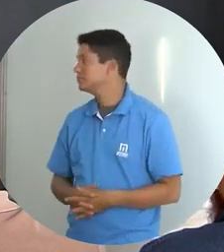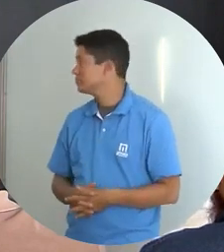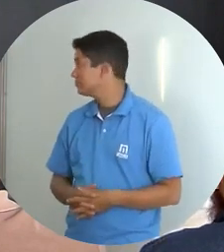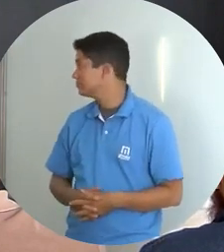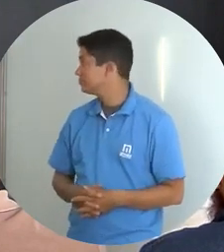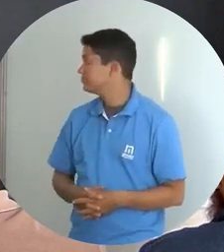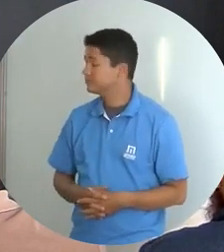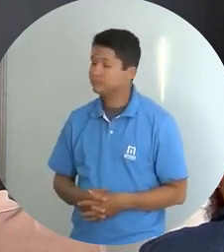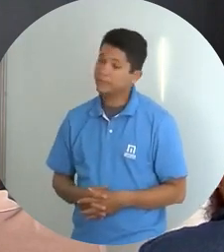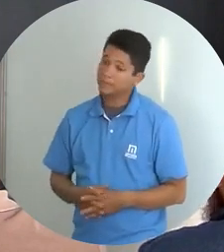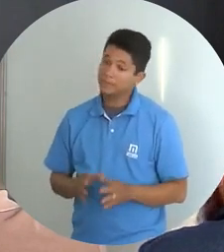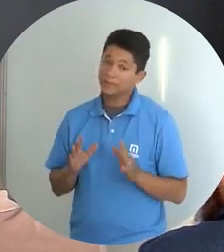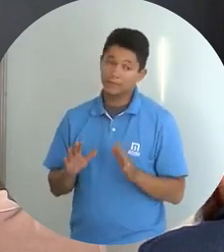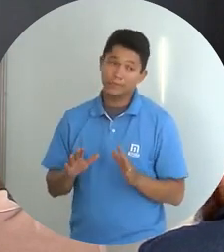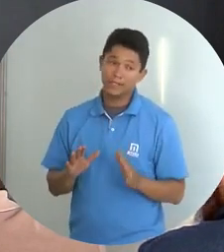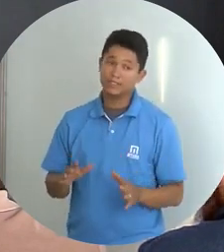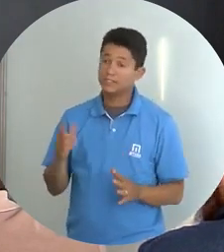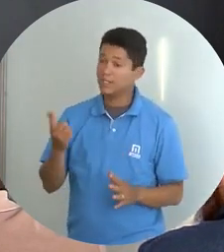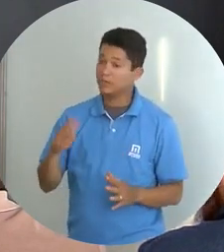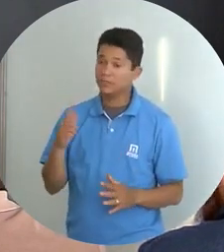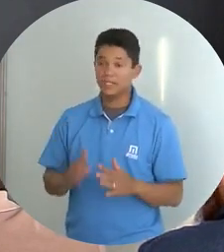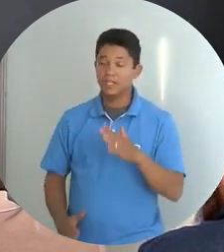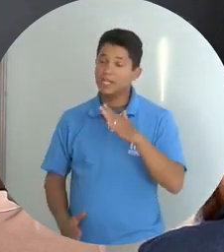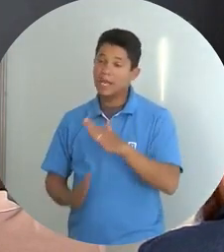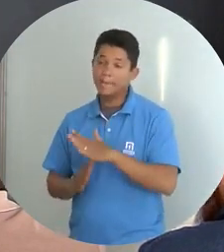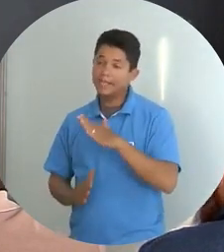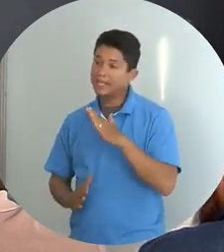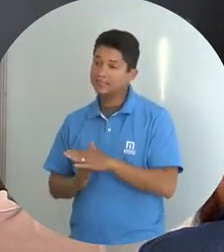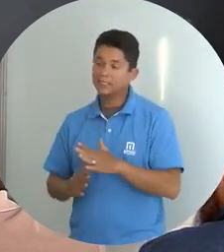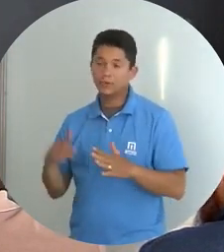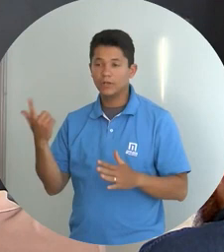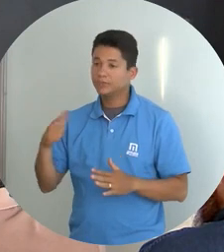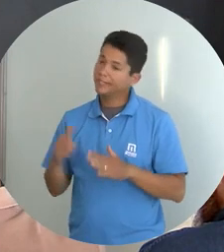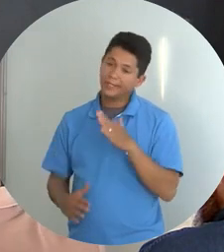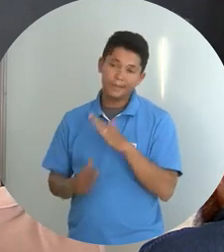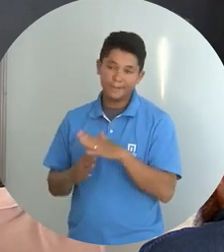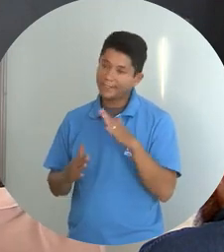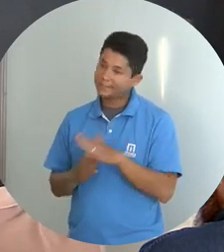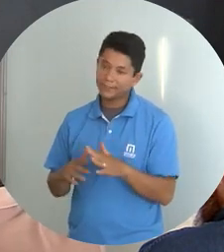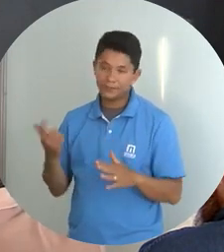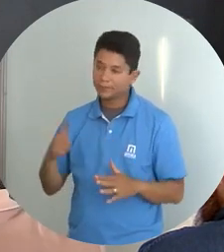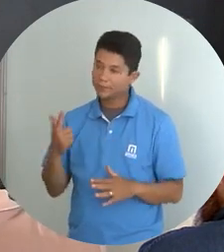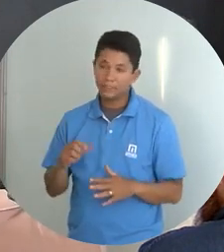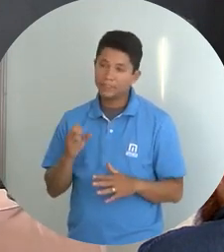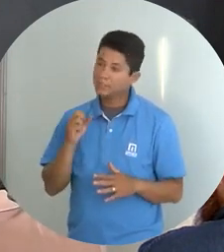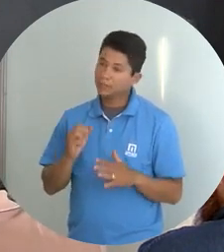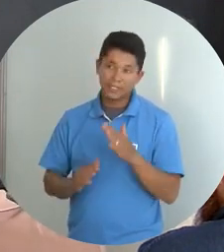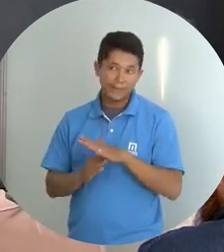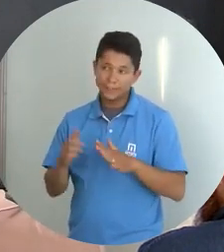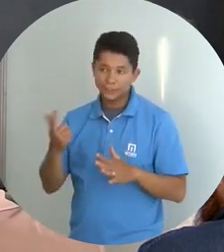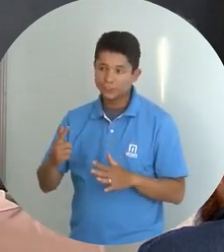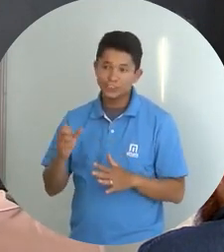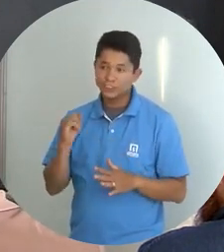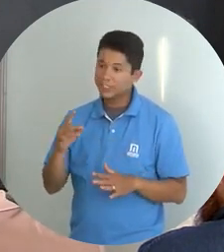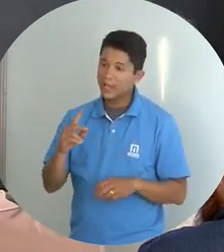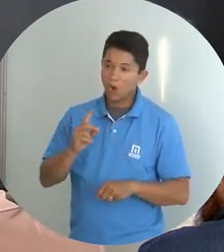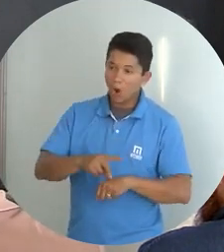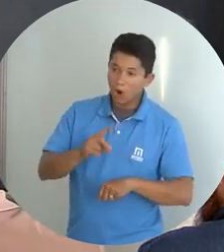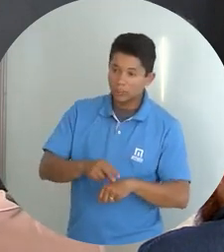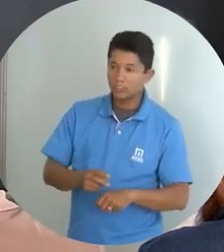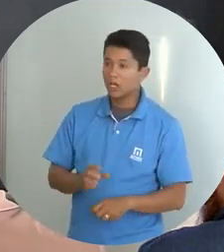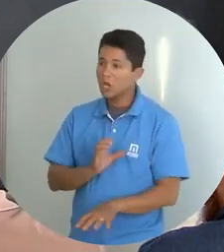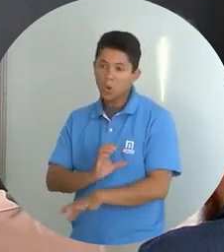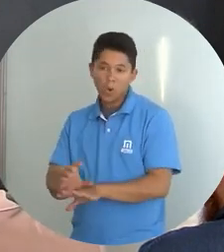Mas isso, assim, não existe limitação da utilização dela em material, assim, ou se é rocha, se é concreto, ou